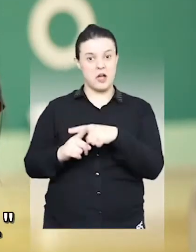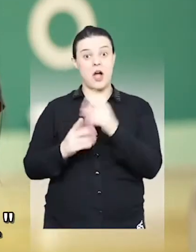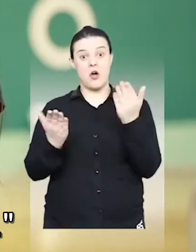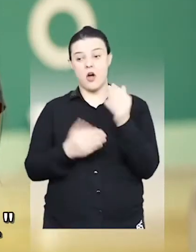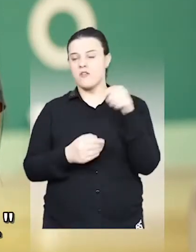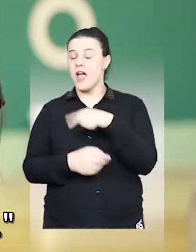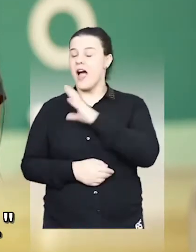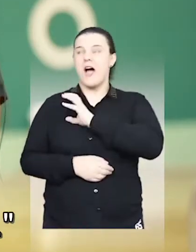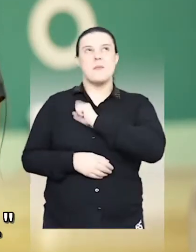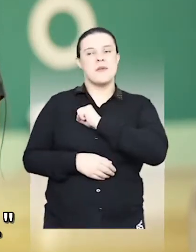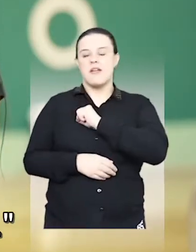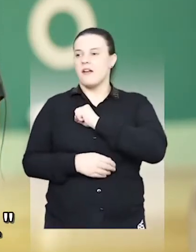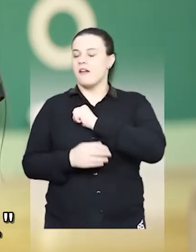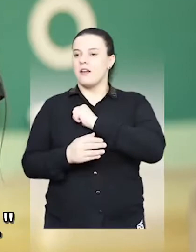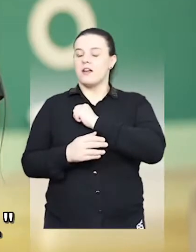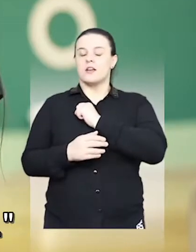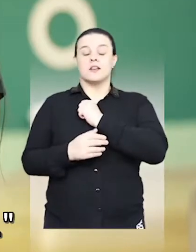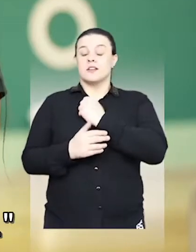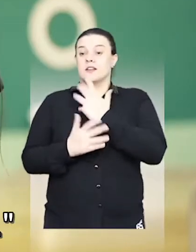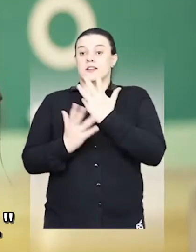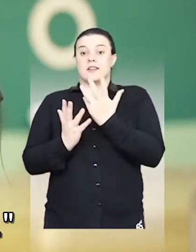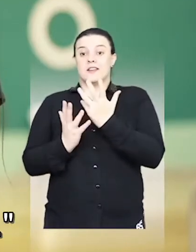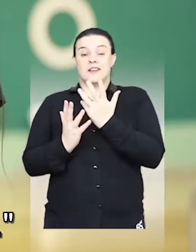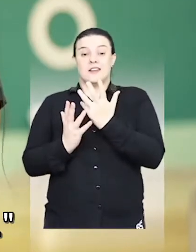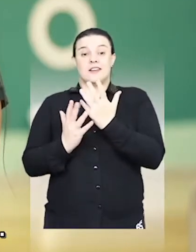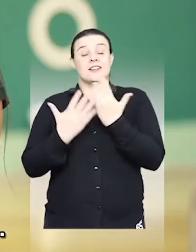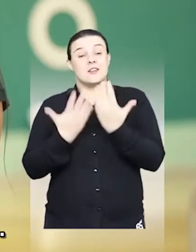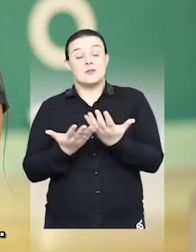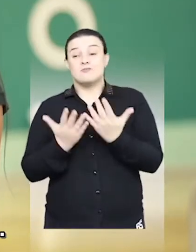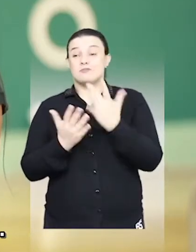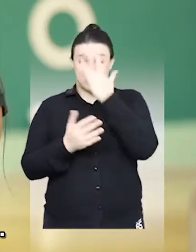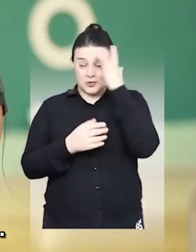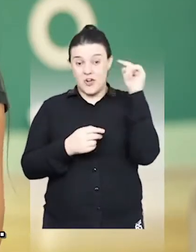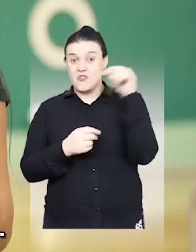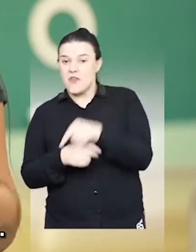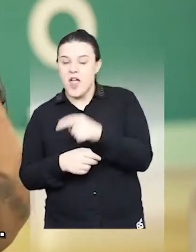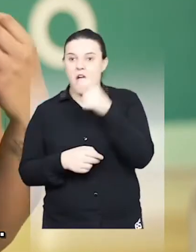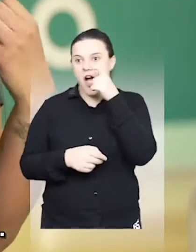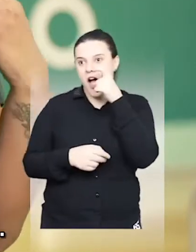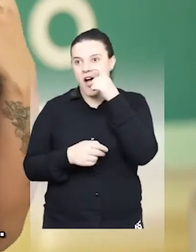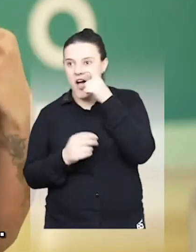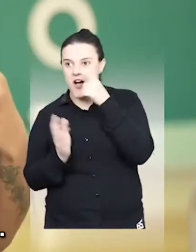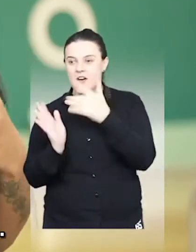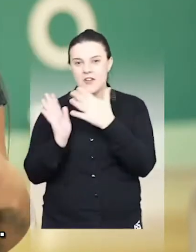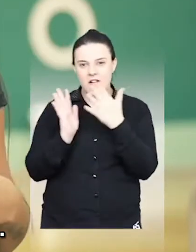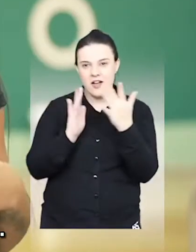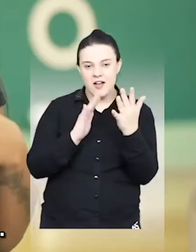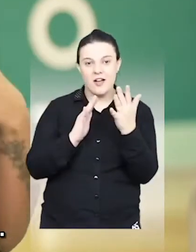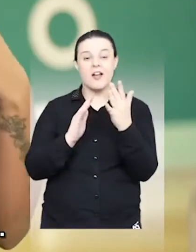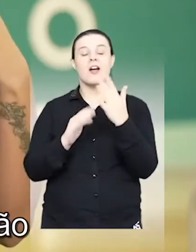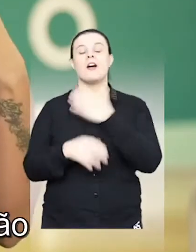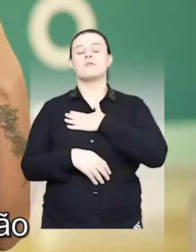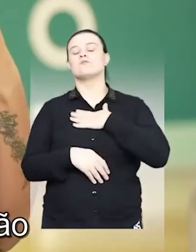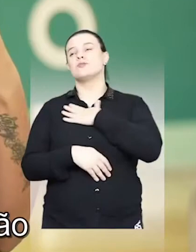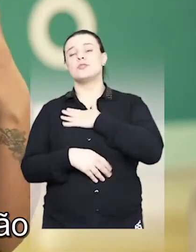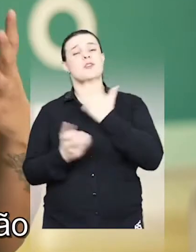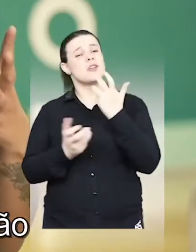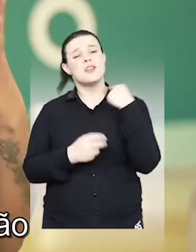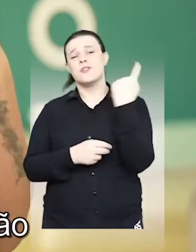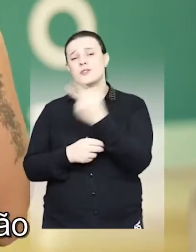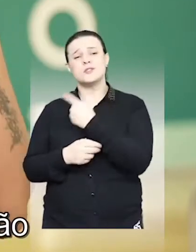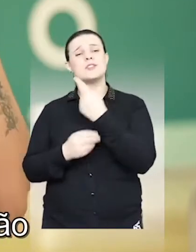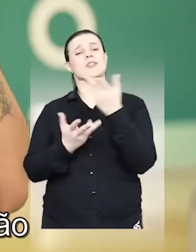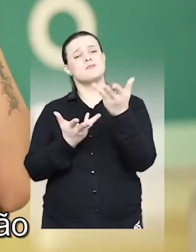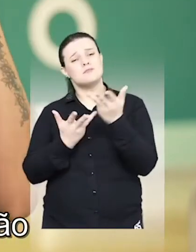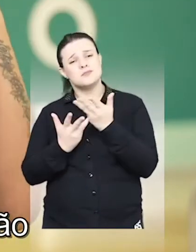falar que, amei, tô apaixonada. Então, só quem vem mesmo pra assistir... Gostaria muito que